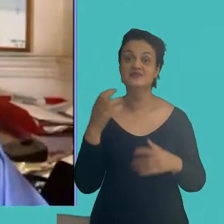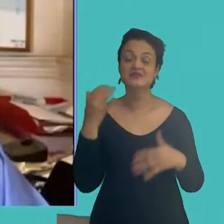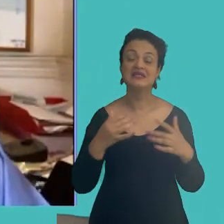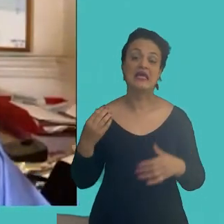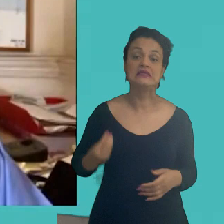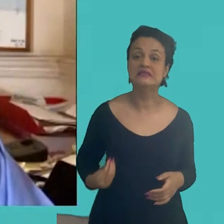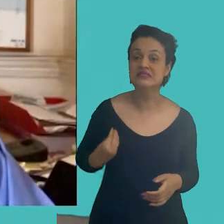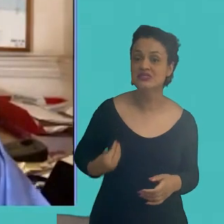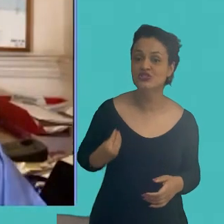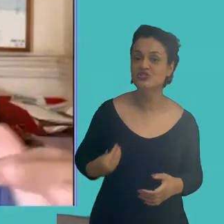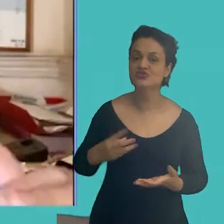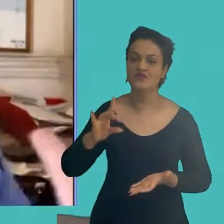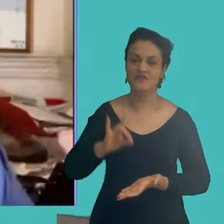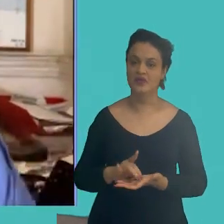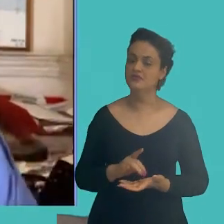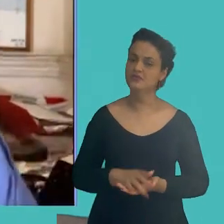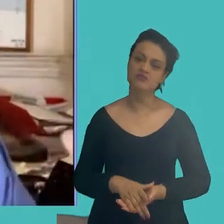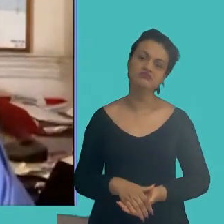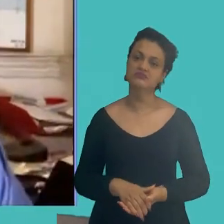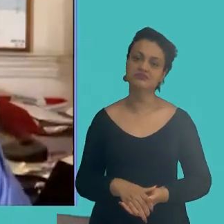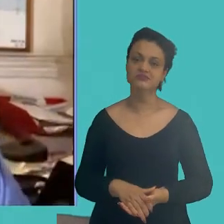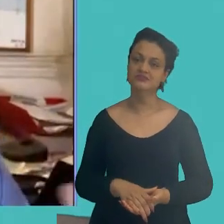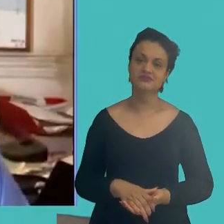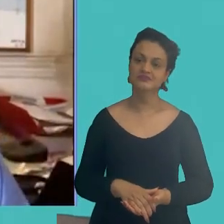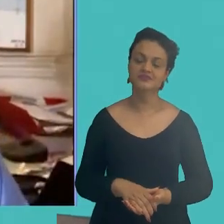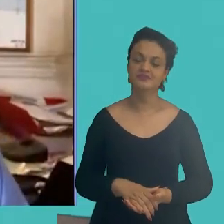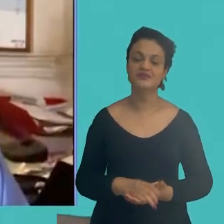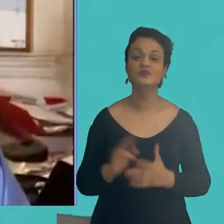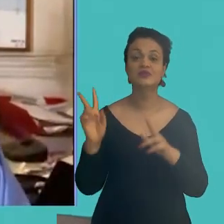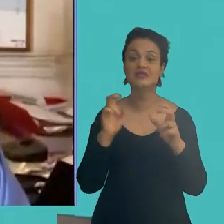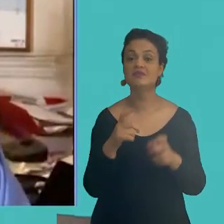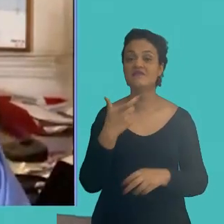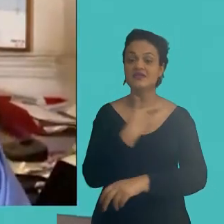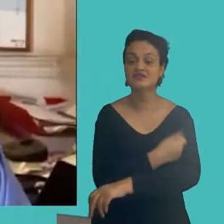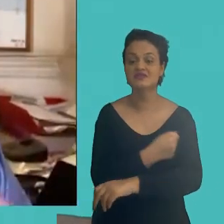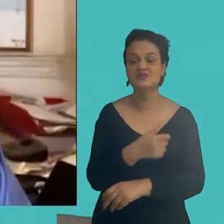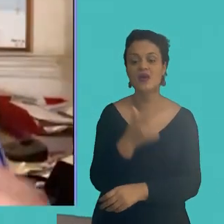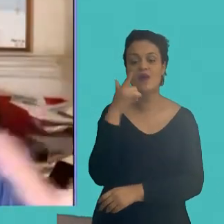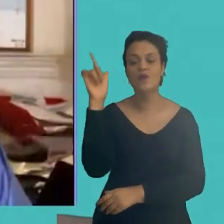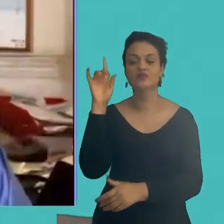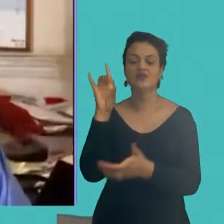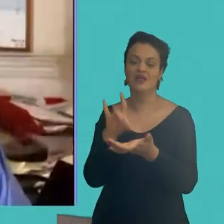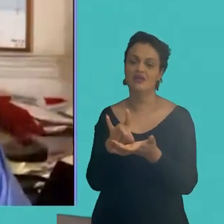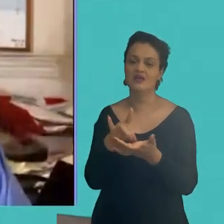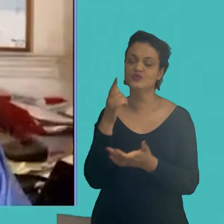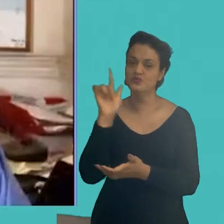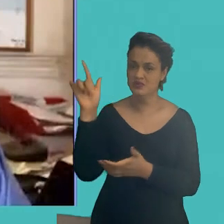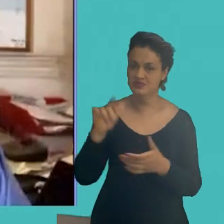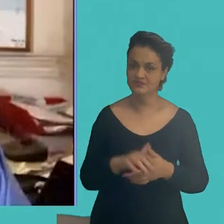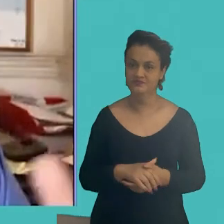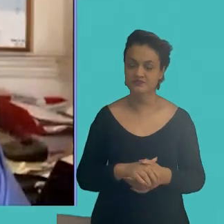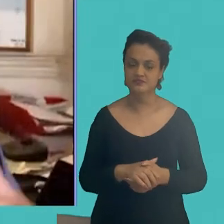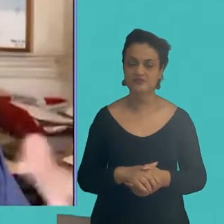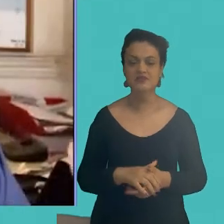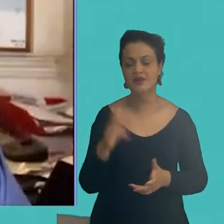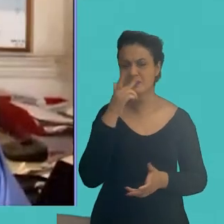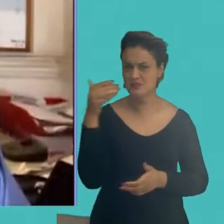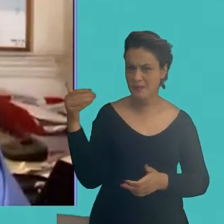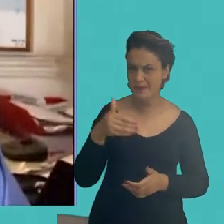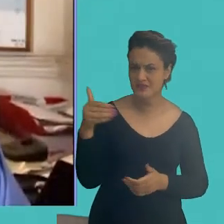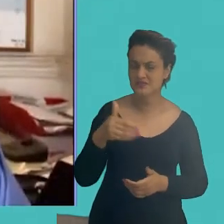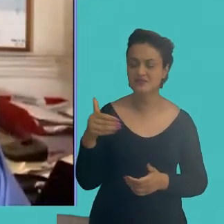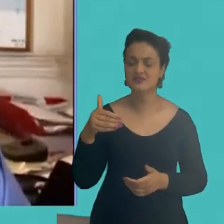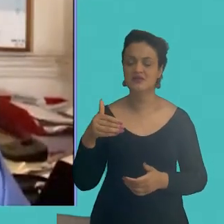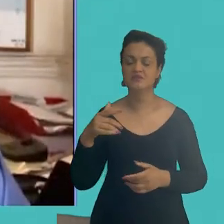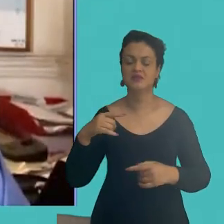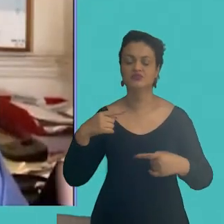fato. No caso da vacinação, é outra realidade. Os participantes do debate não conseguiram,